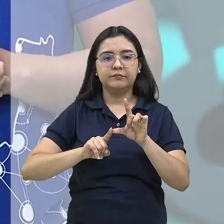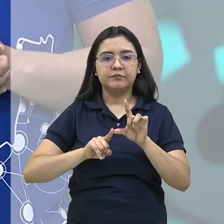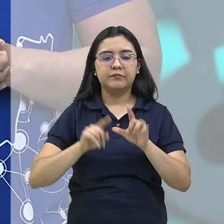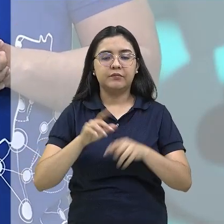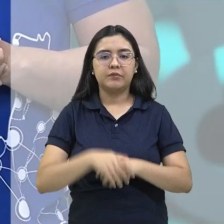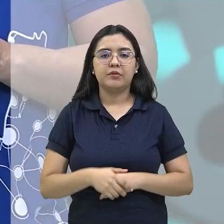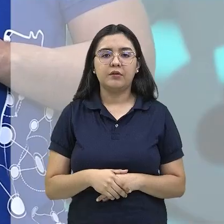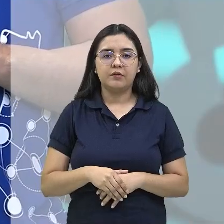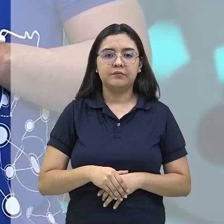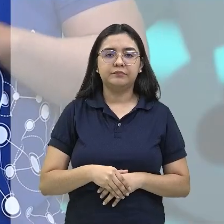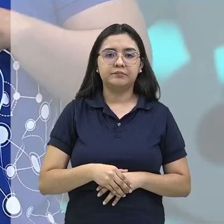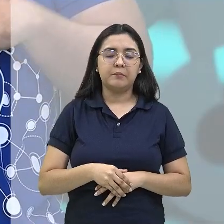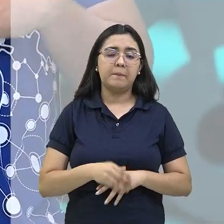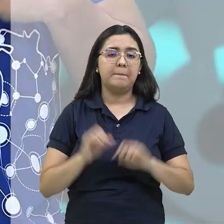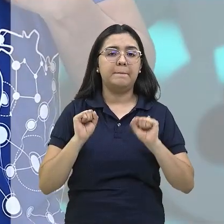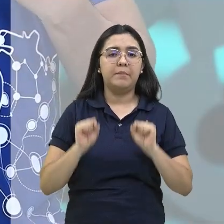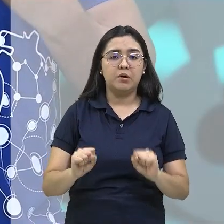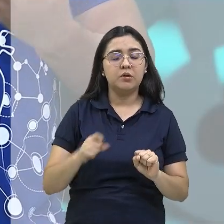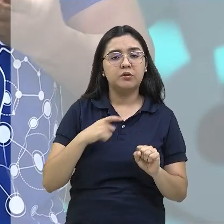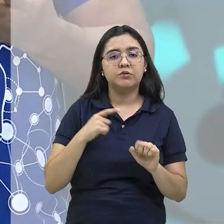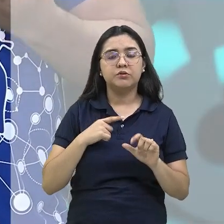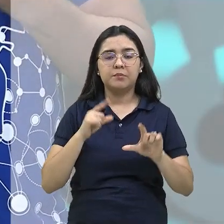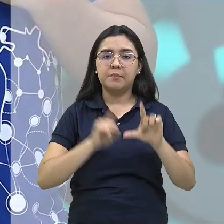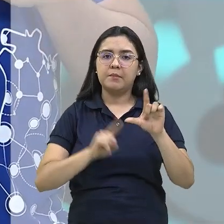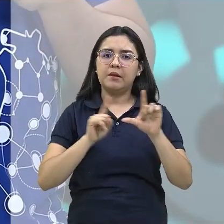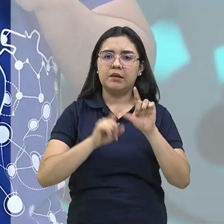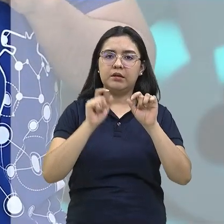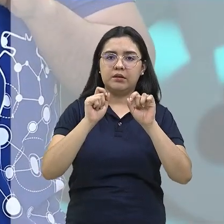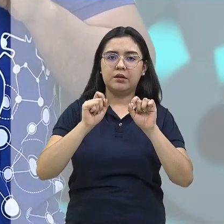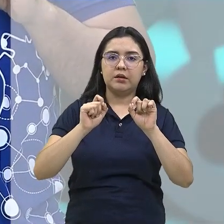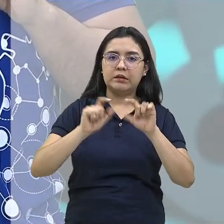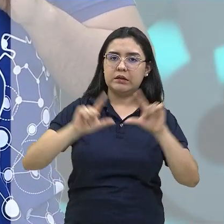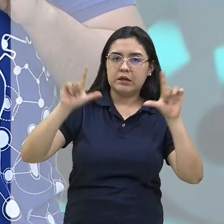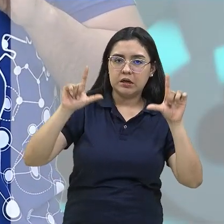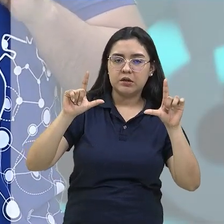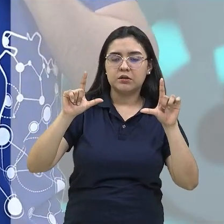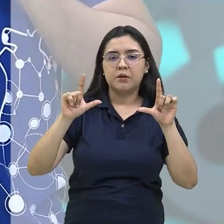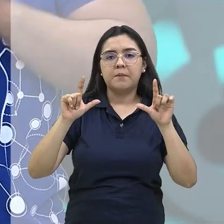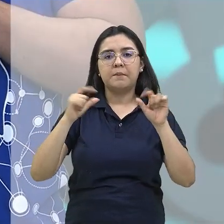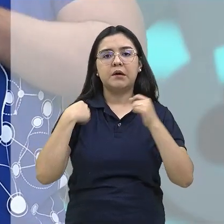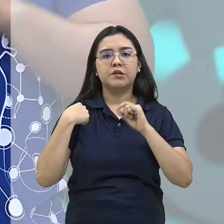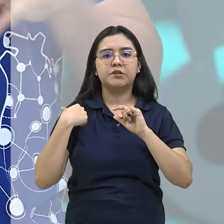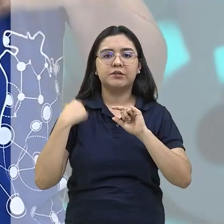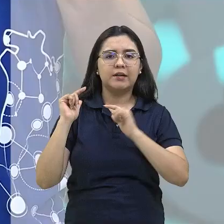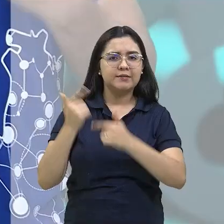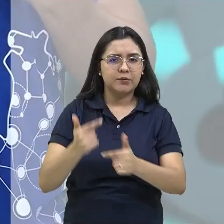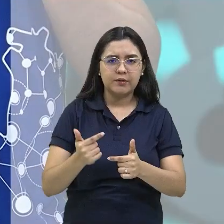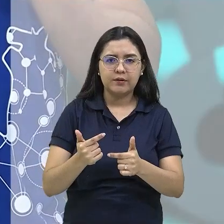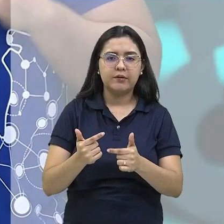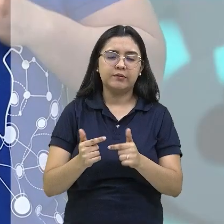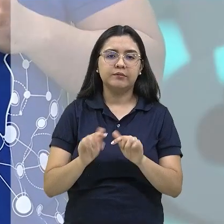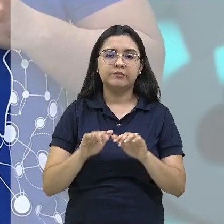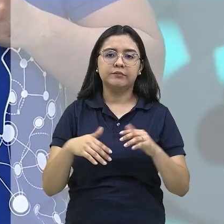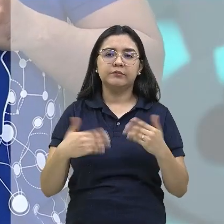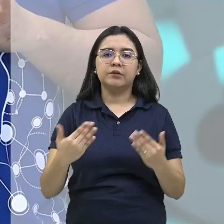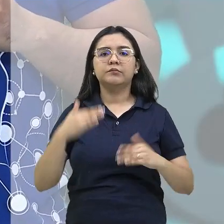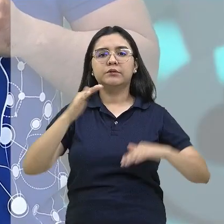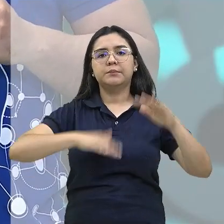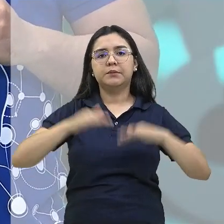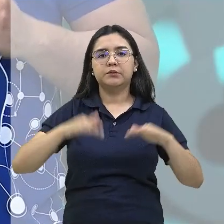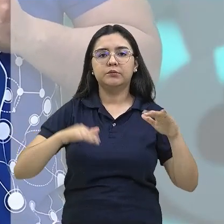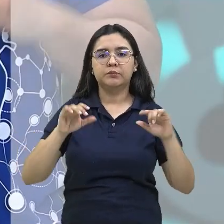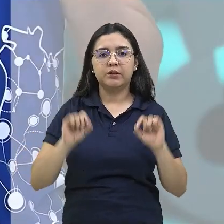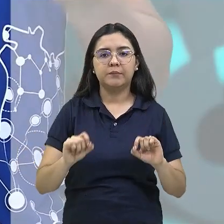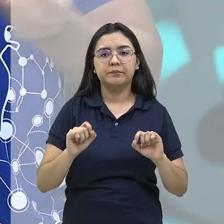um cartaz. Pode ser uma forma mais chamativa, uma forma mais clássica, certo? Isso, claro, a depender